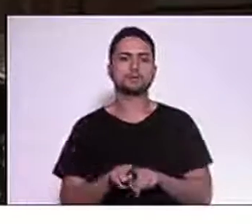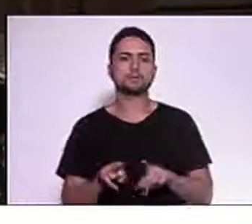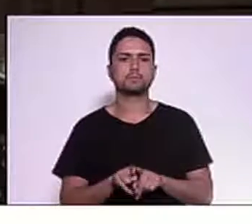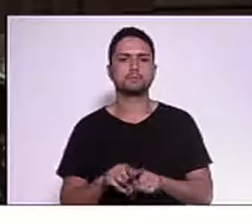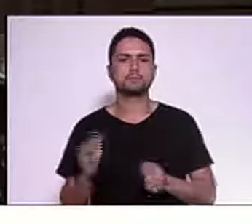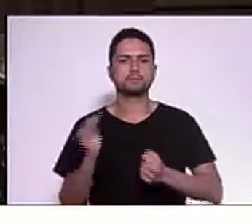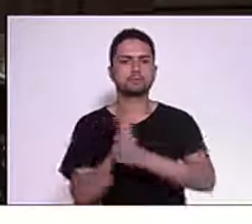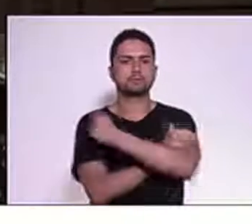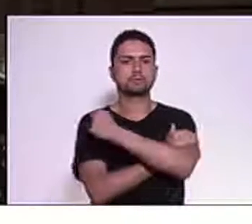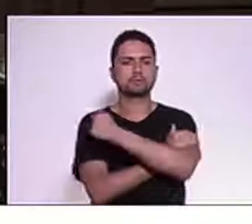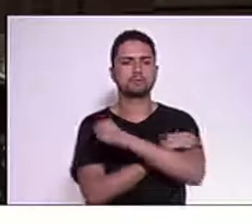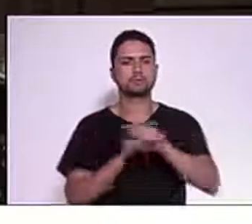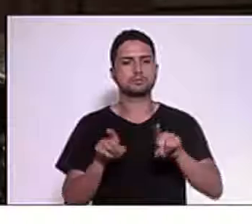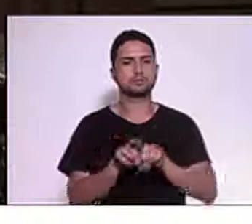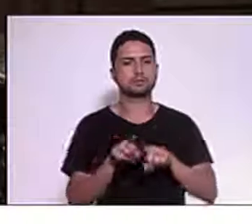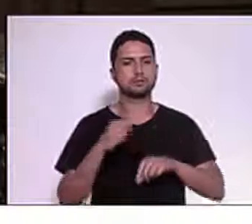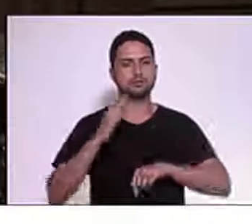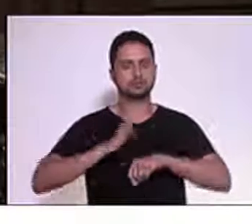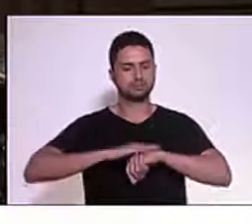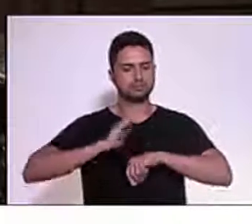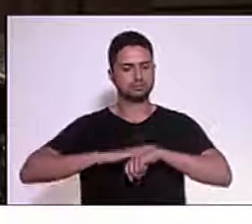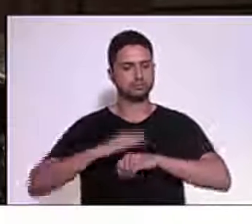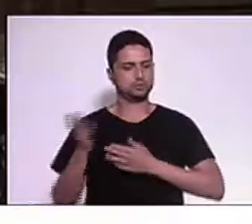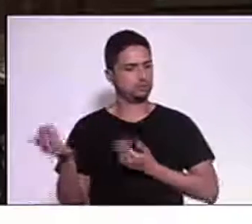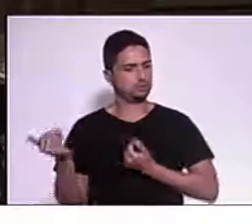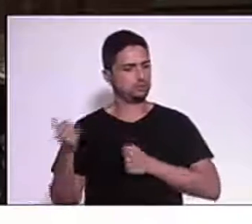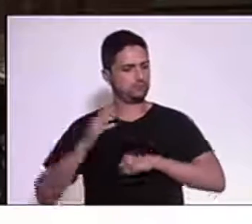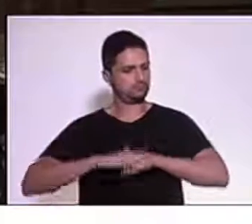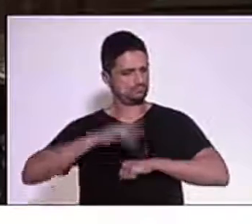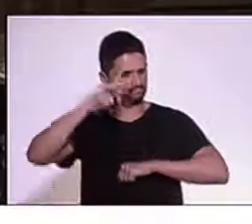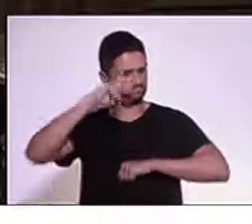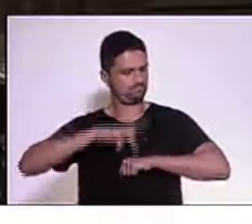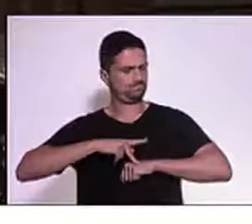empoderar e dar protagonismo a estes